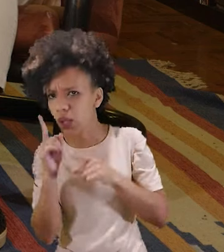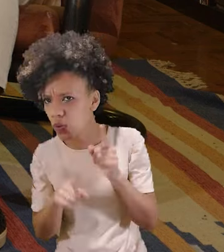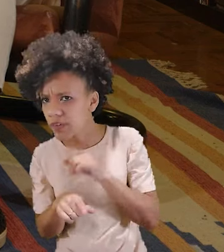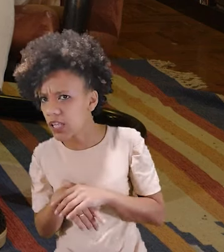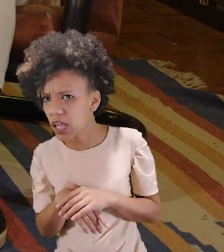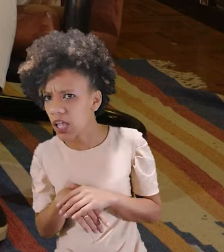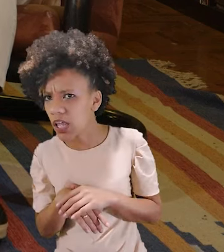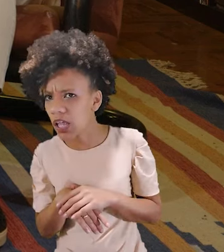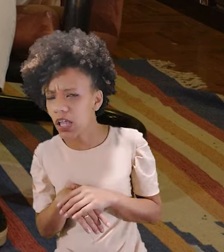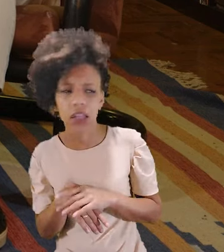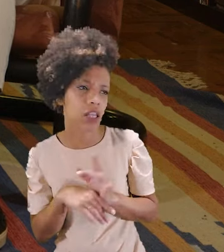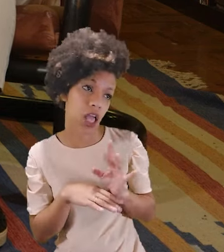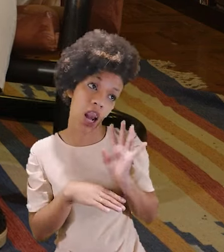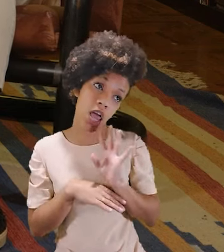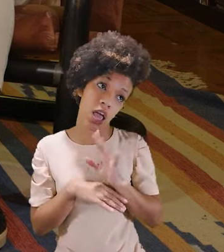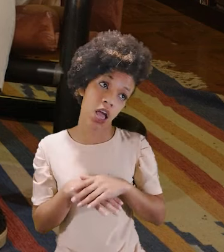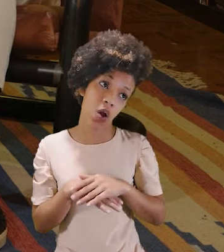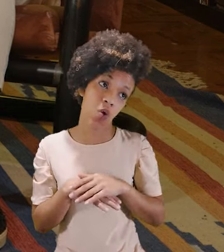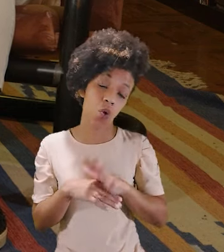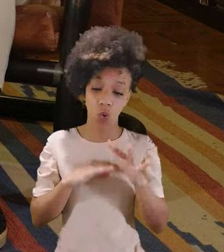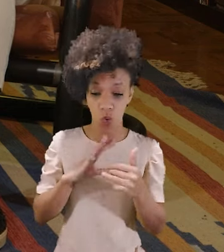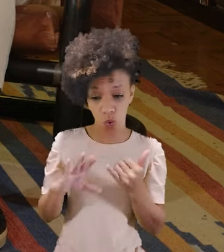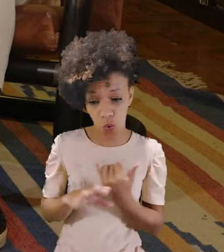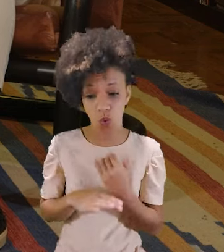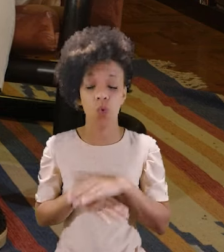Bia tem alguma dúvida aí nem tá aqui